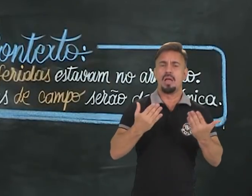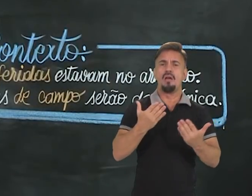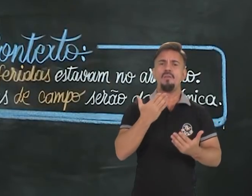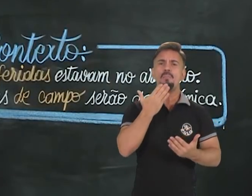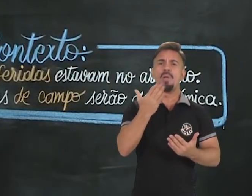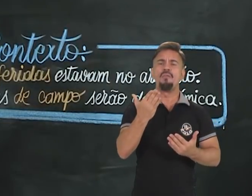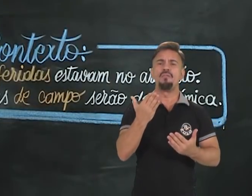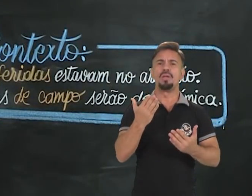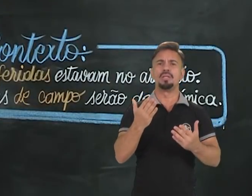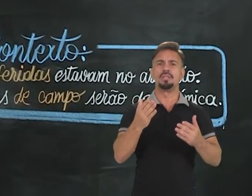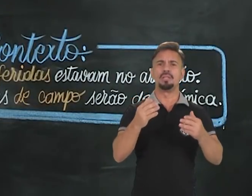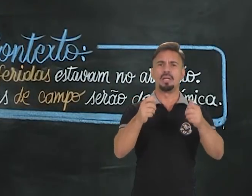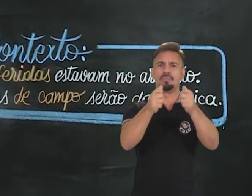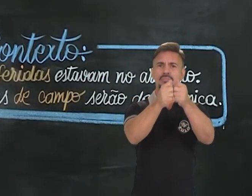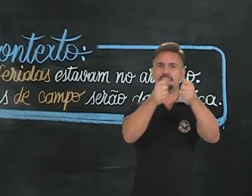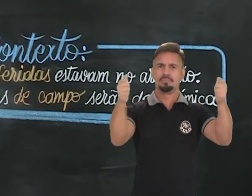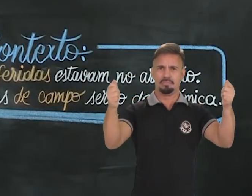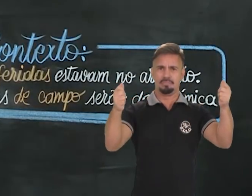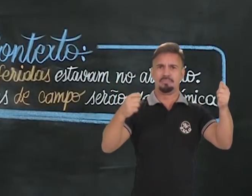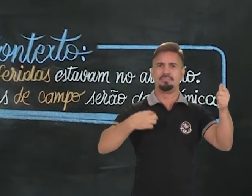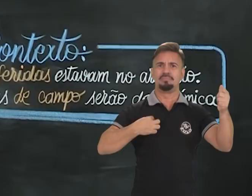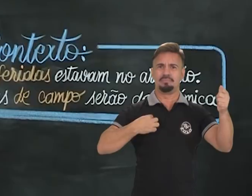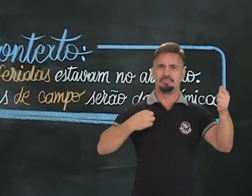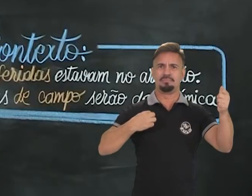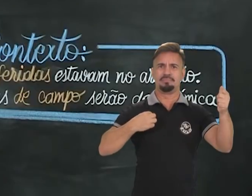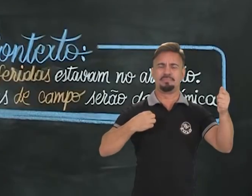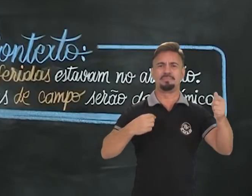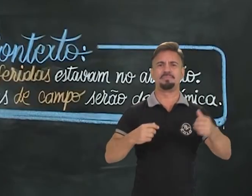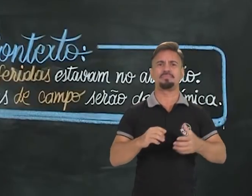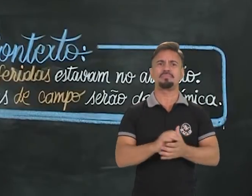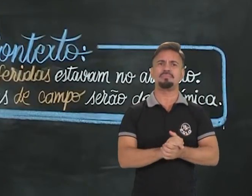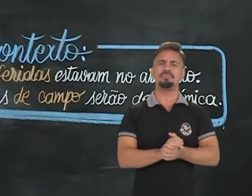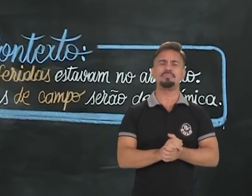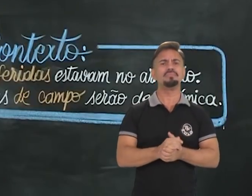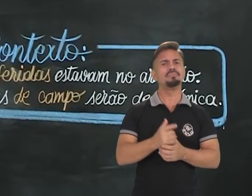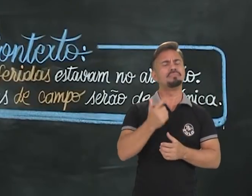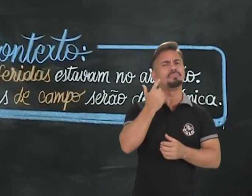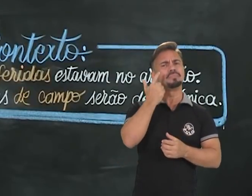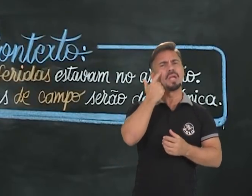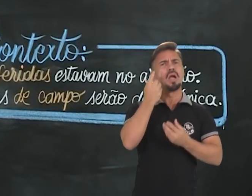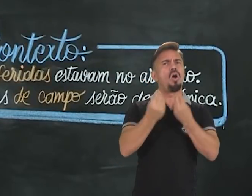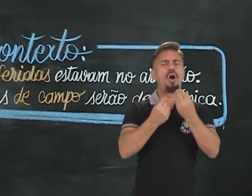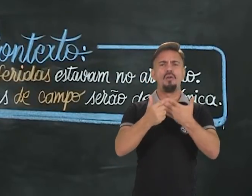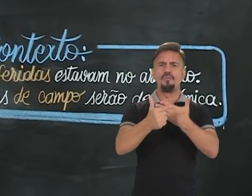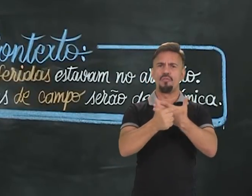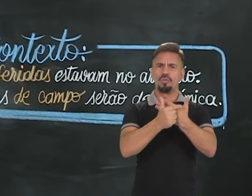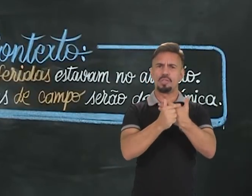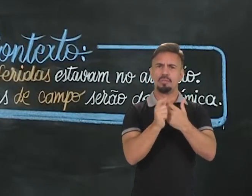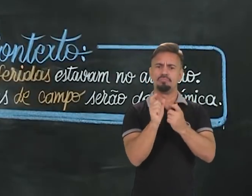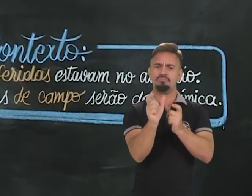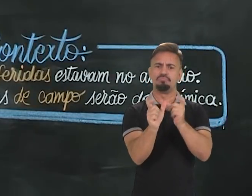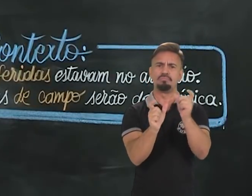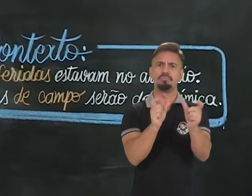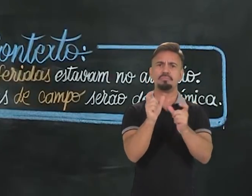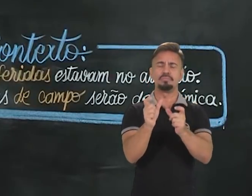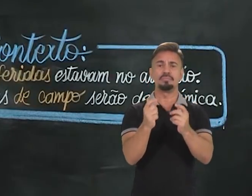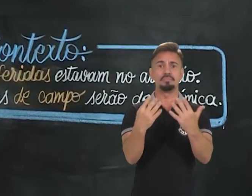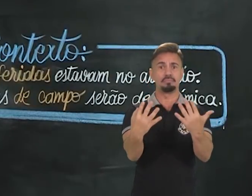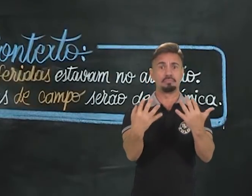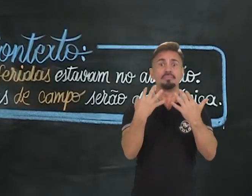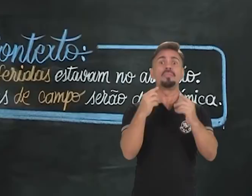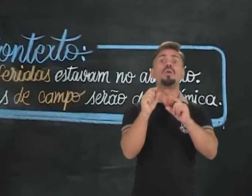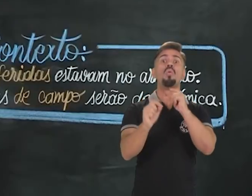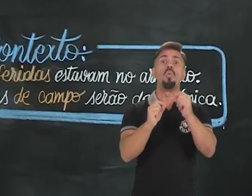estavam no armário. Quando a gente vai fazer uma análise sintática, é importante que a gente identifique as funções de todas as palavras. Nesse caso, eu vou chamar a